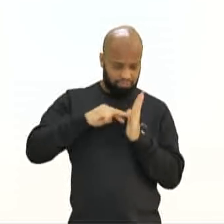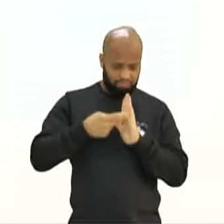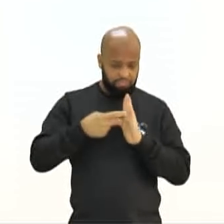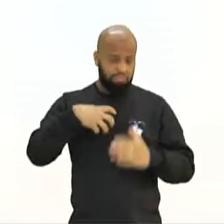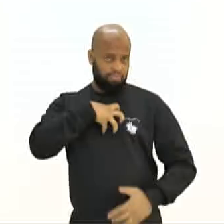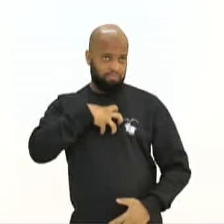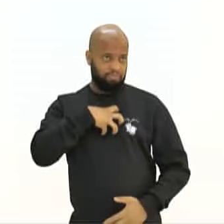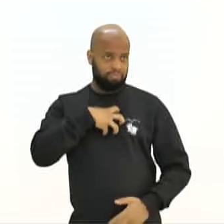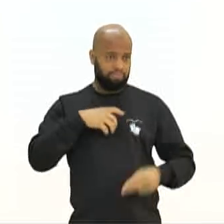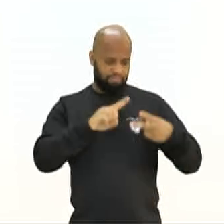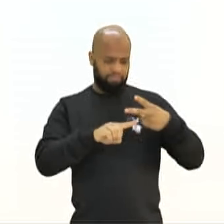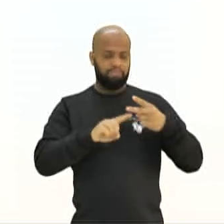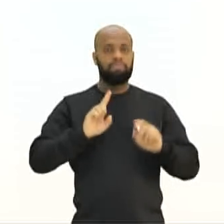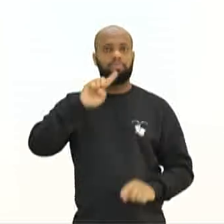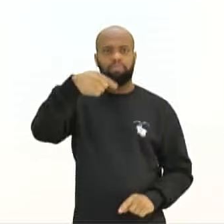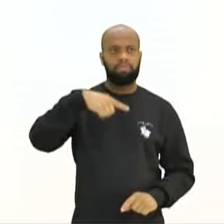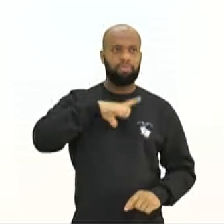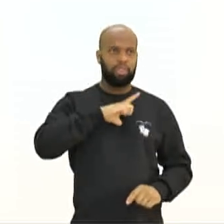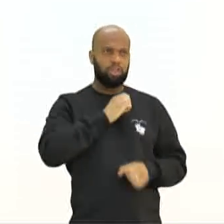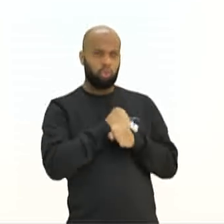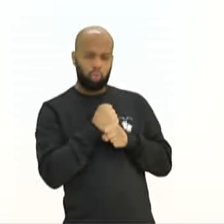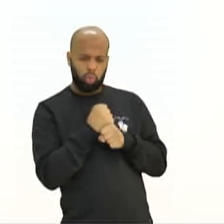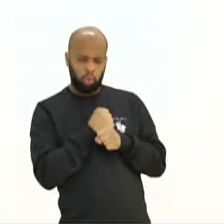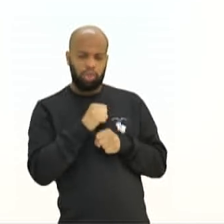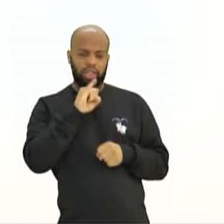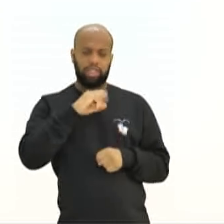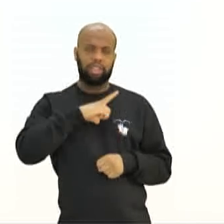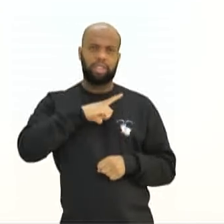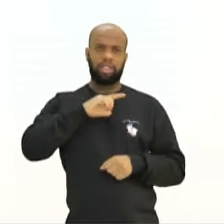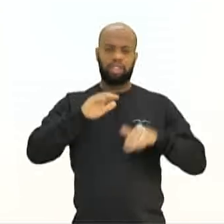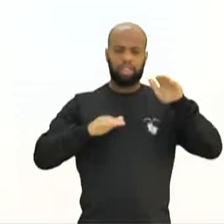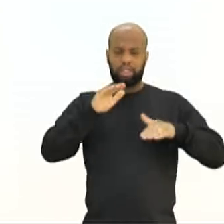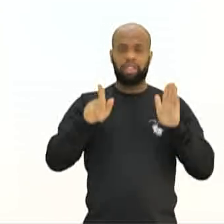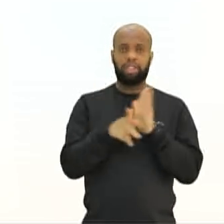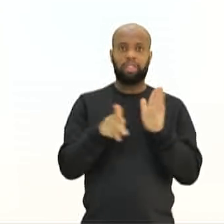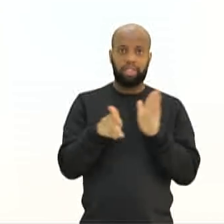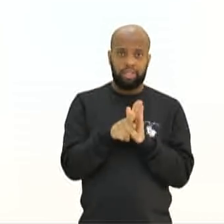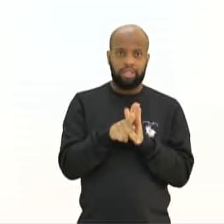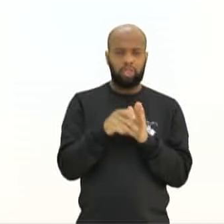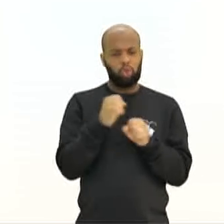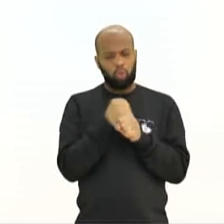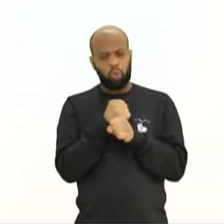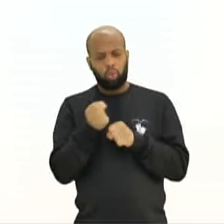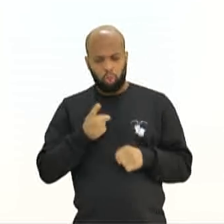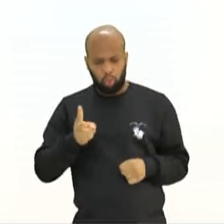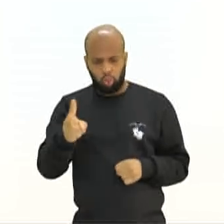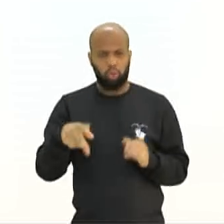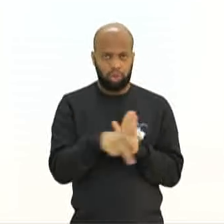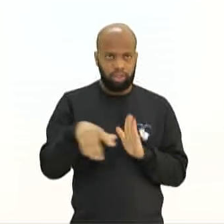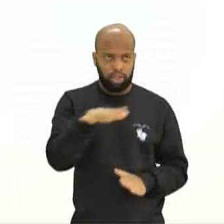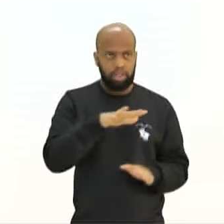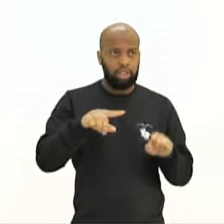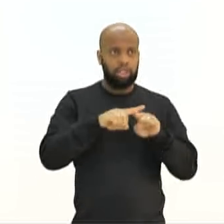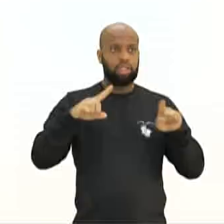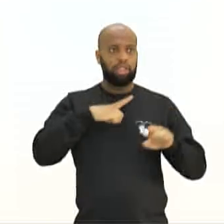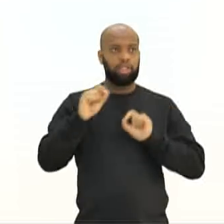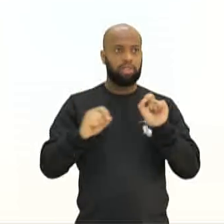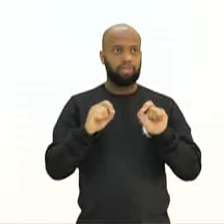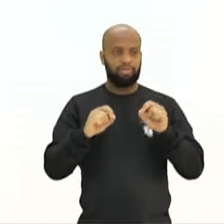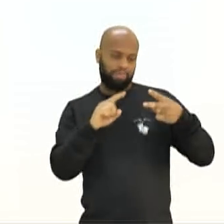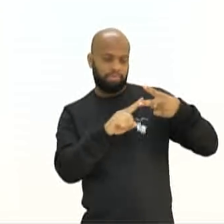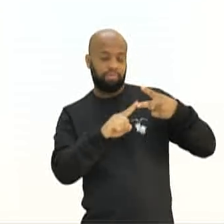depois, por anos a fio, se depender das forças normais do mercado. Mas fora do mainstream, mainstream é o quê? O